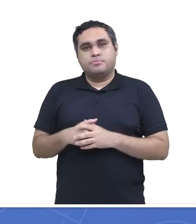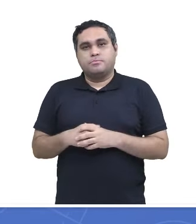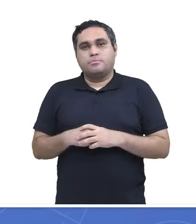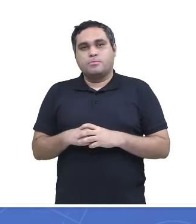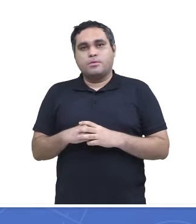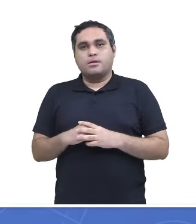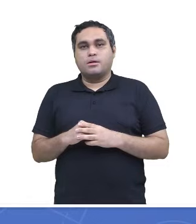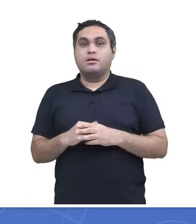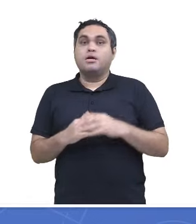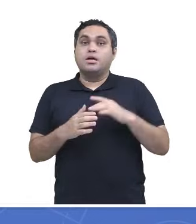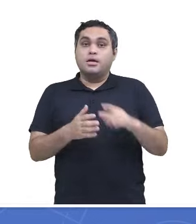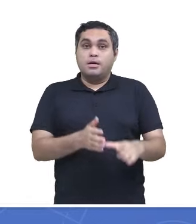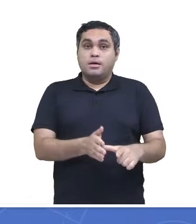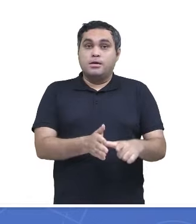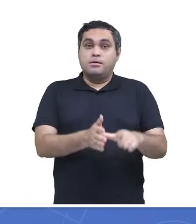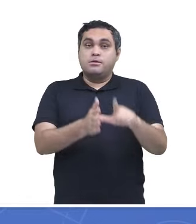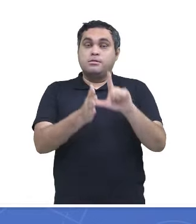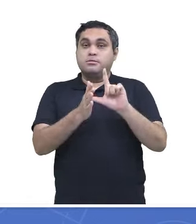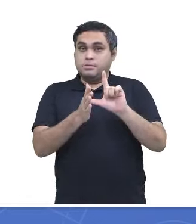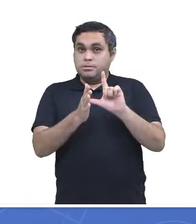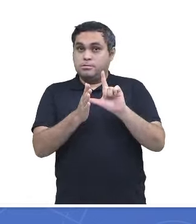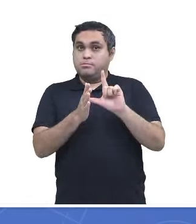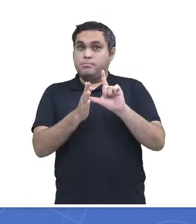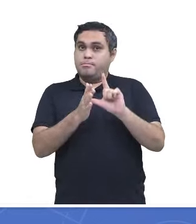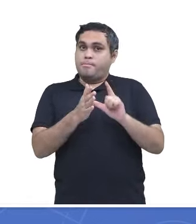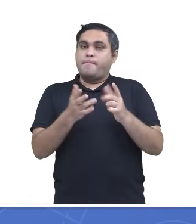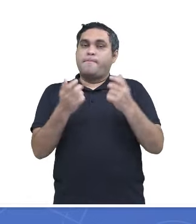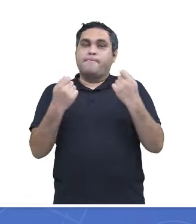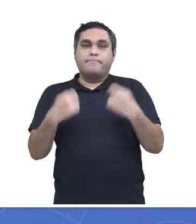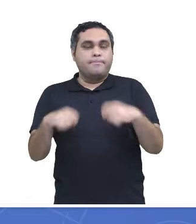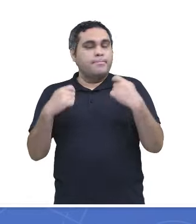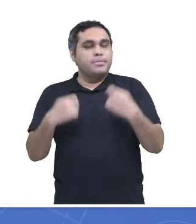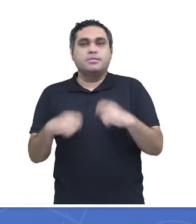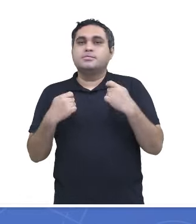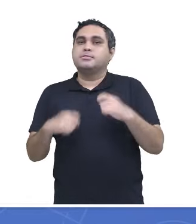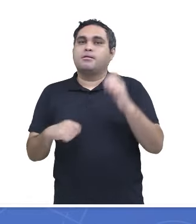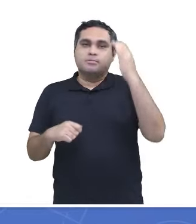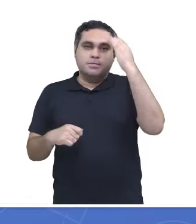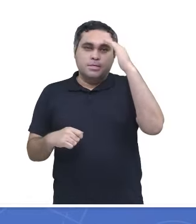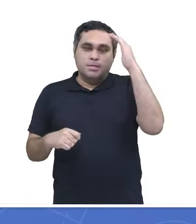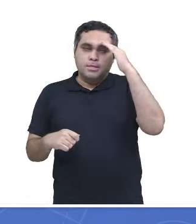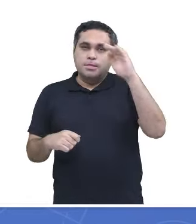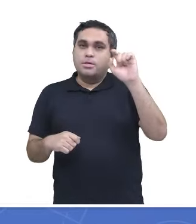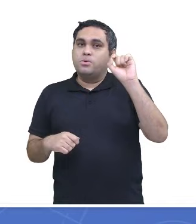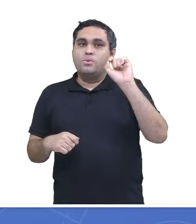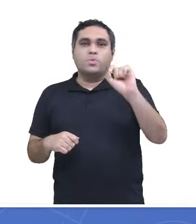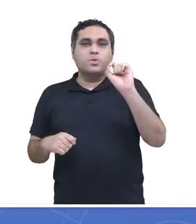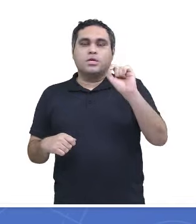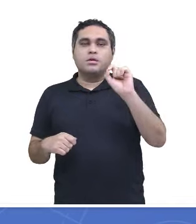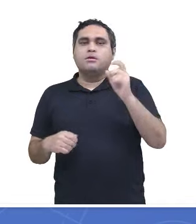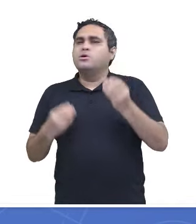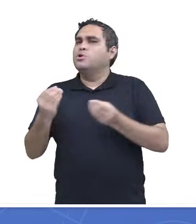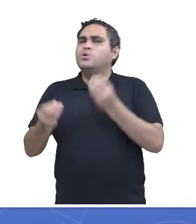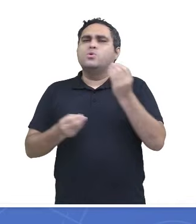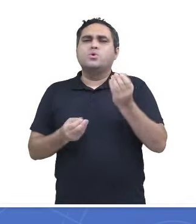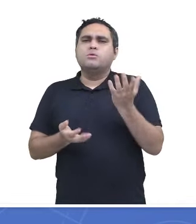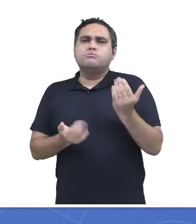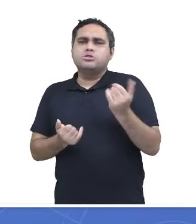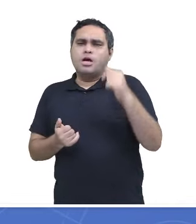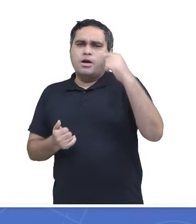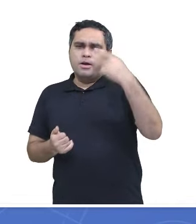da juventude em si, trabalharmos essa categoria, nós vamos, então, dar um panorama da juventude brasileira.